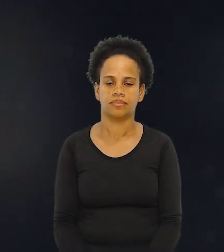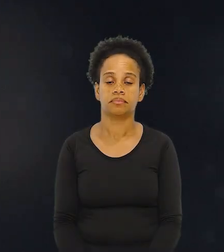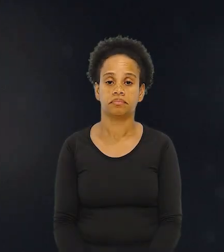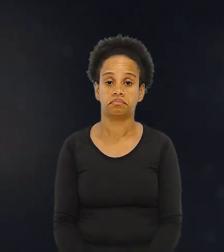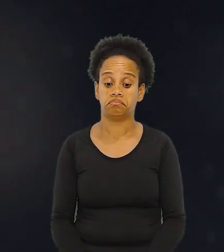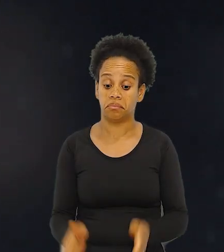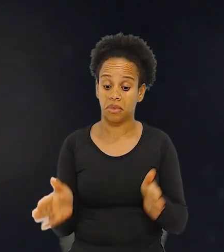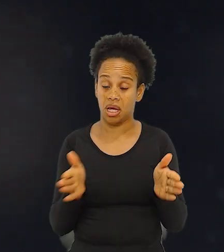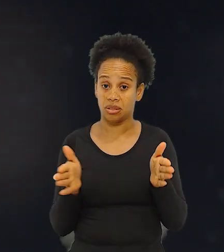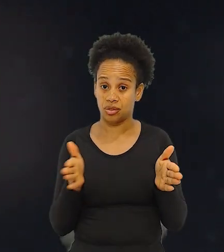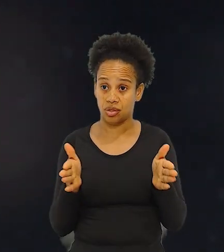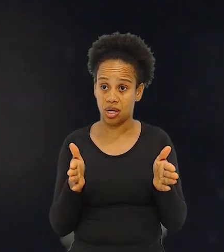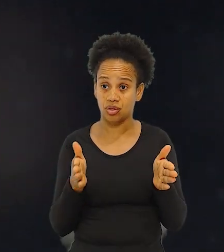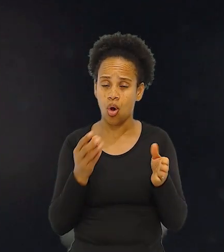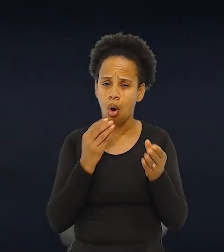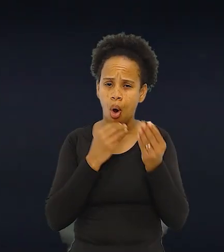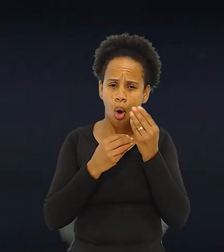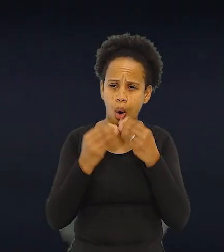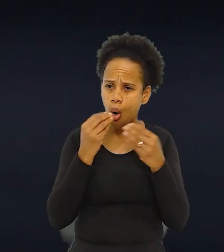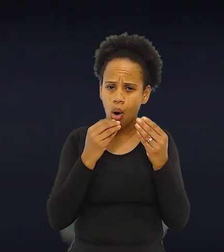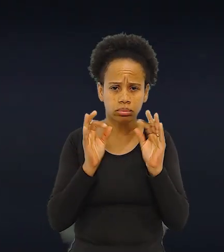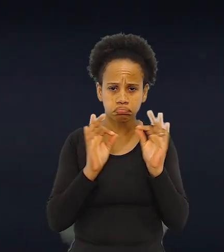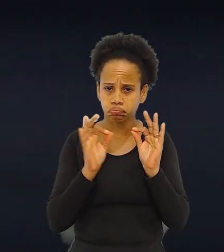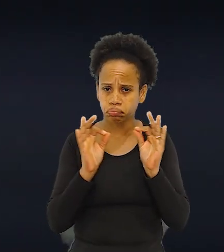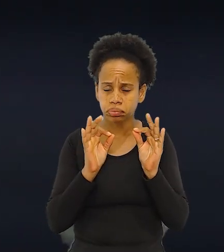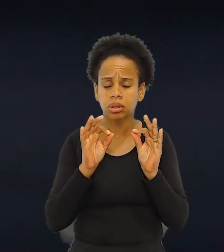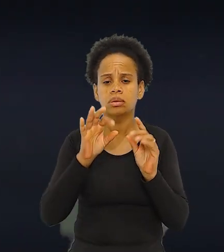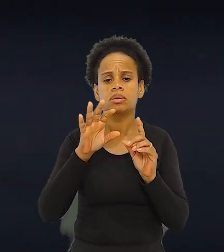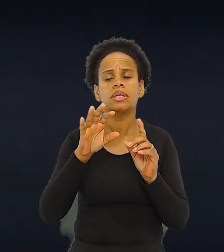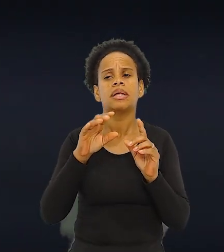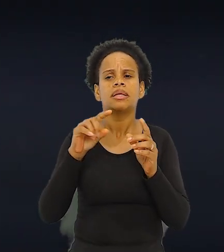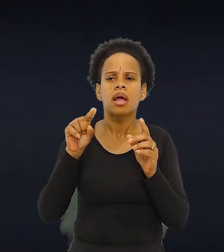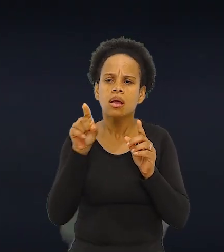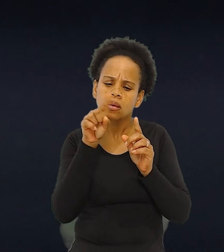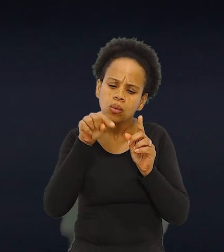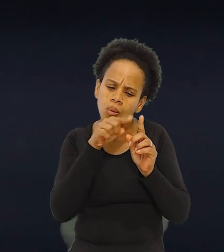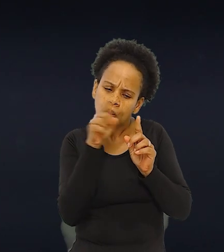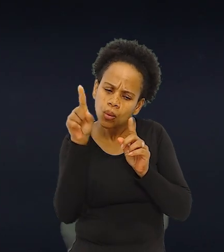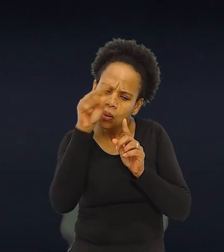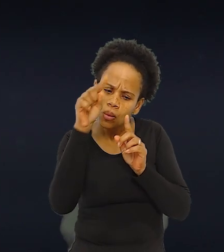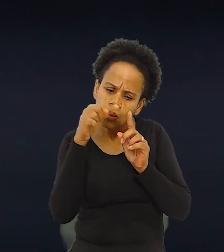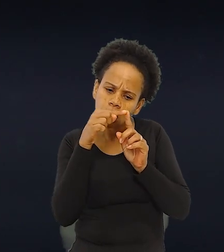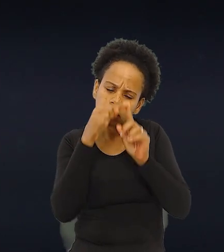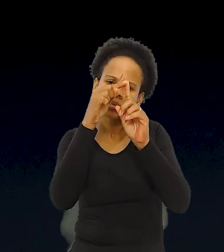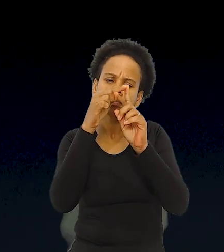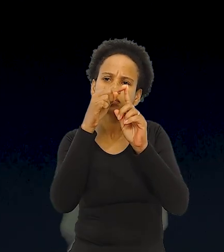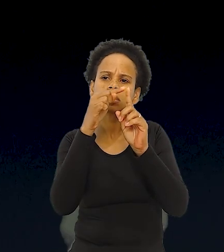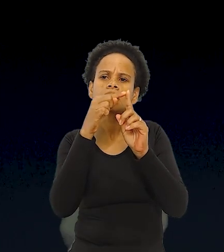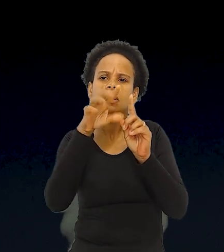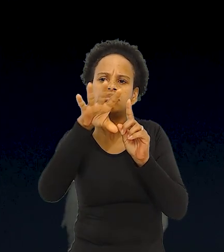Nesse estágio, não se alimentam e respiram por um par de espiráculos localizados em trombetas